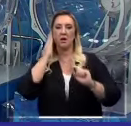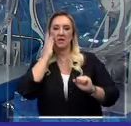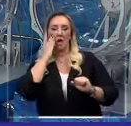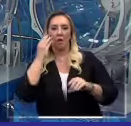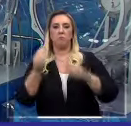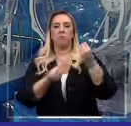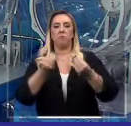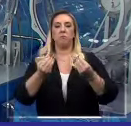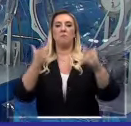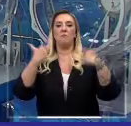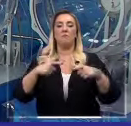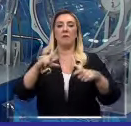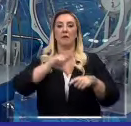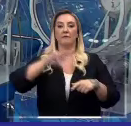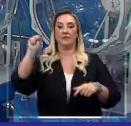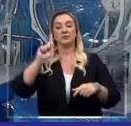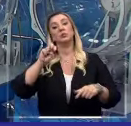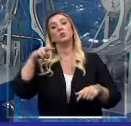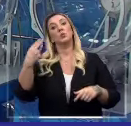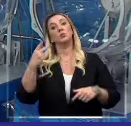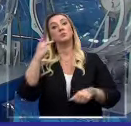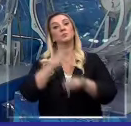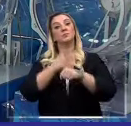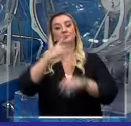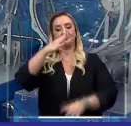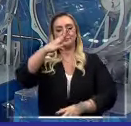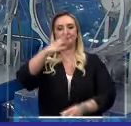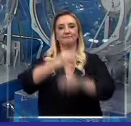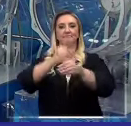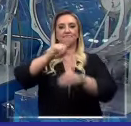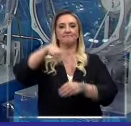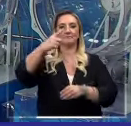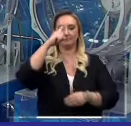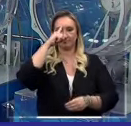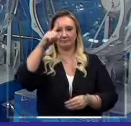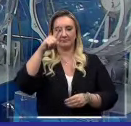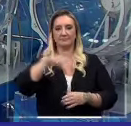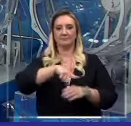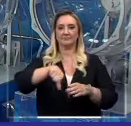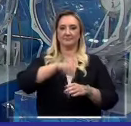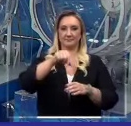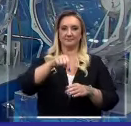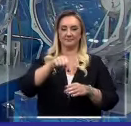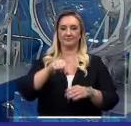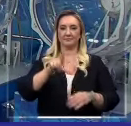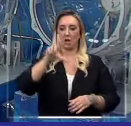saber de onde são as apostas vencedoras ou se o prêmio está acumulado.